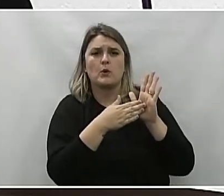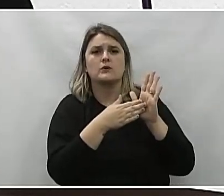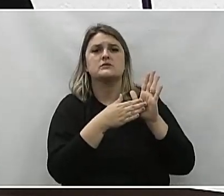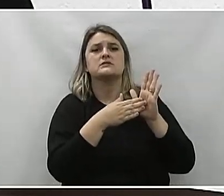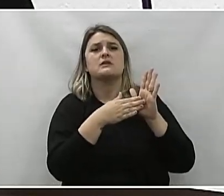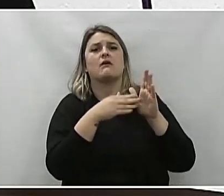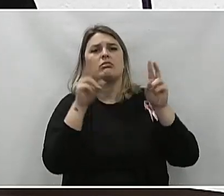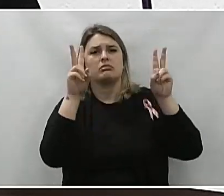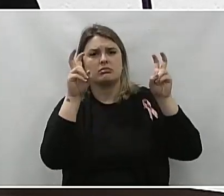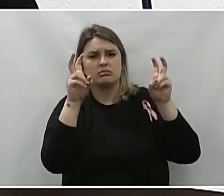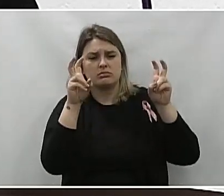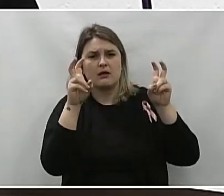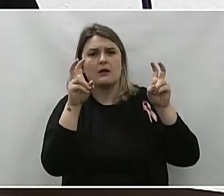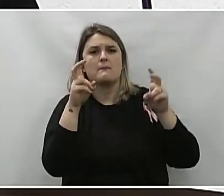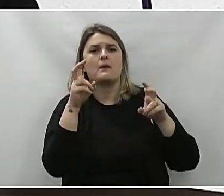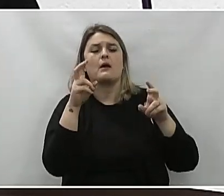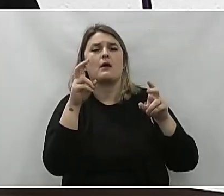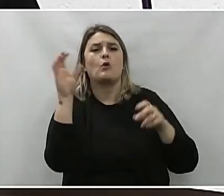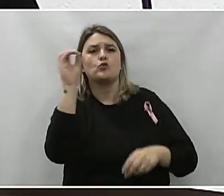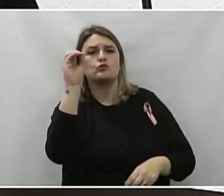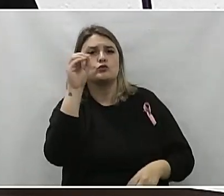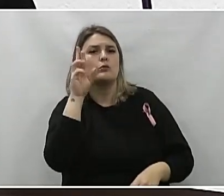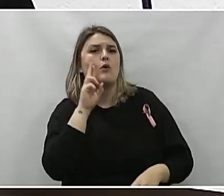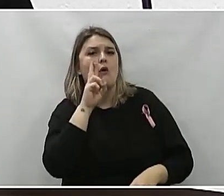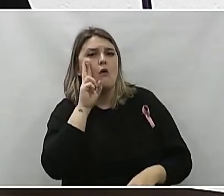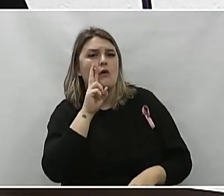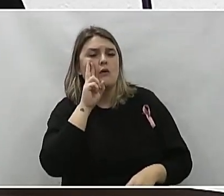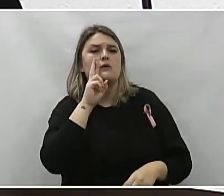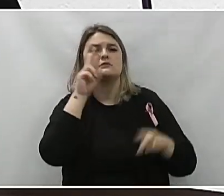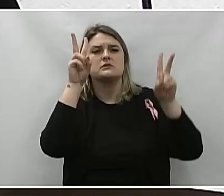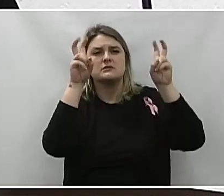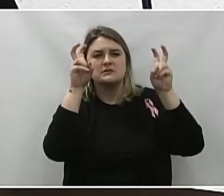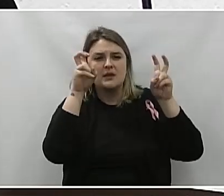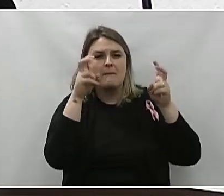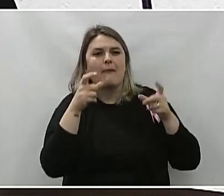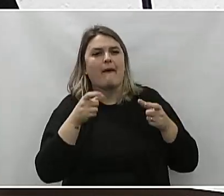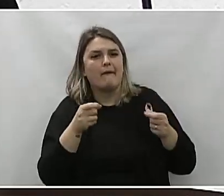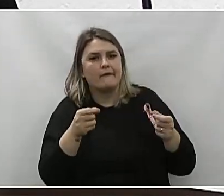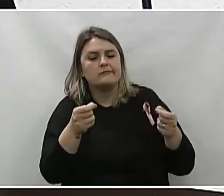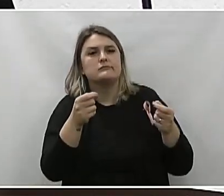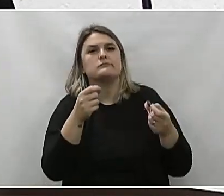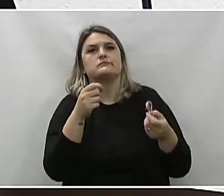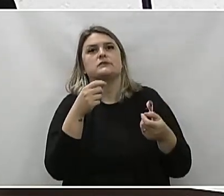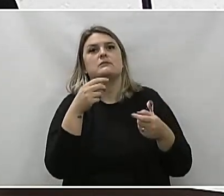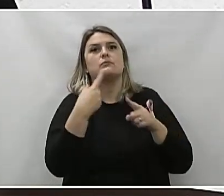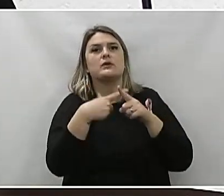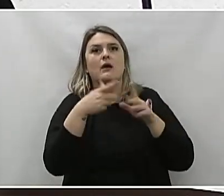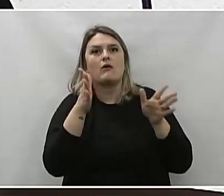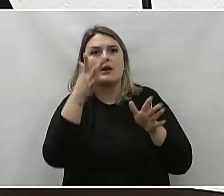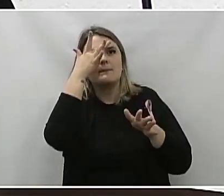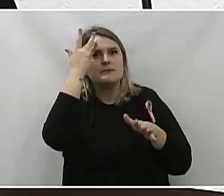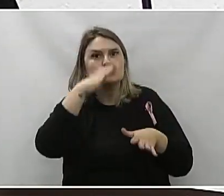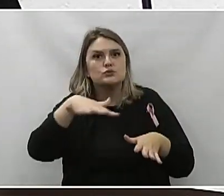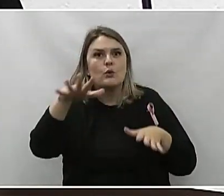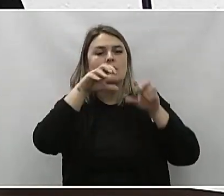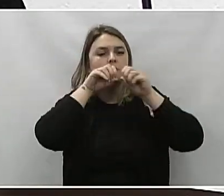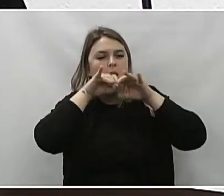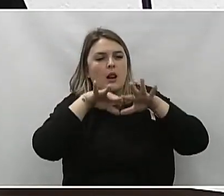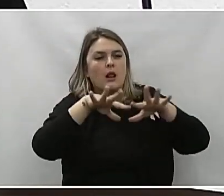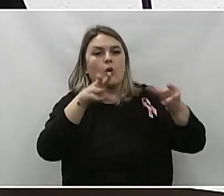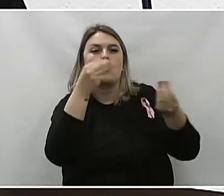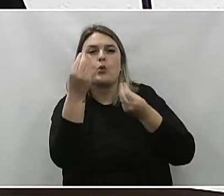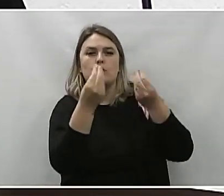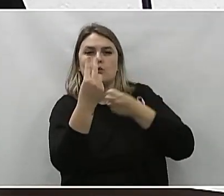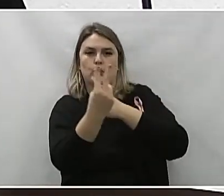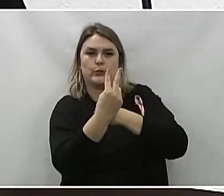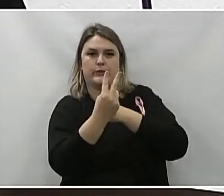o câncer que nós temos uma maior expansão de cuidados que nós